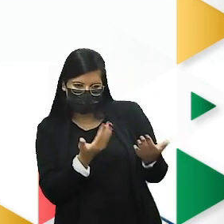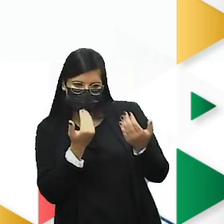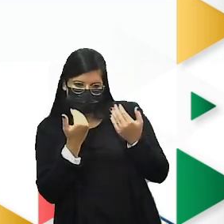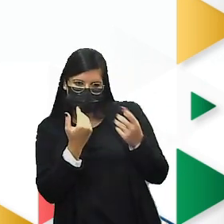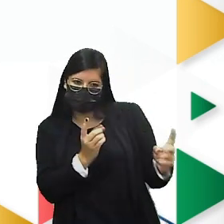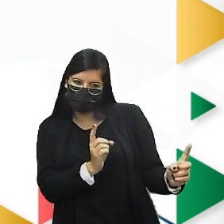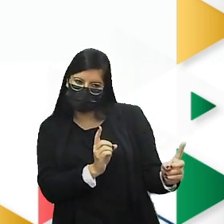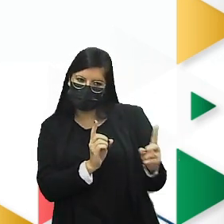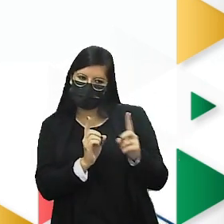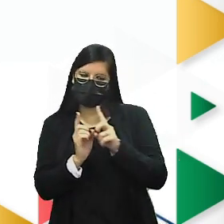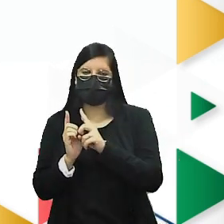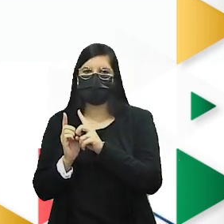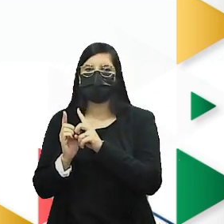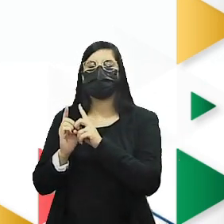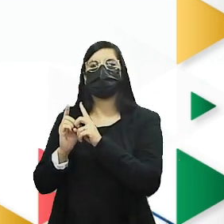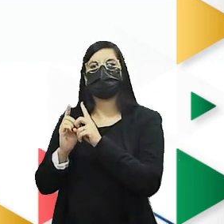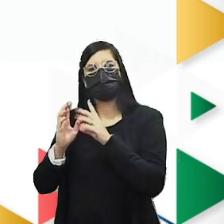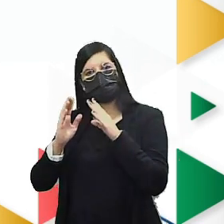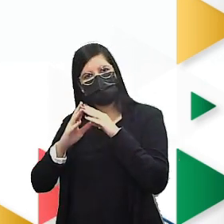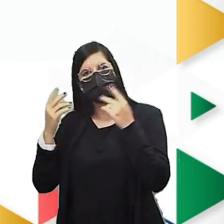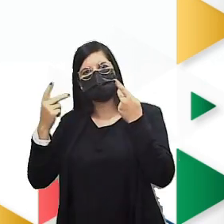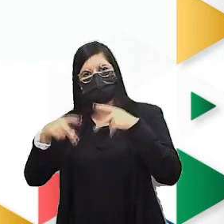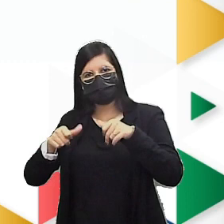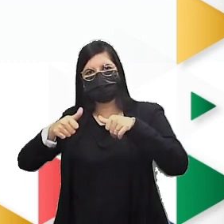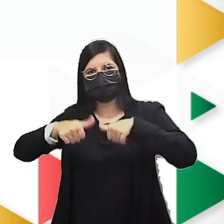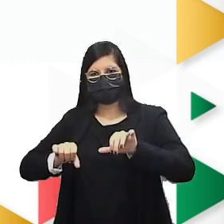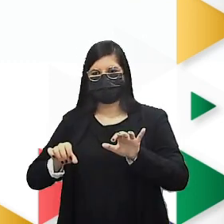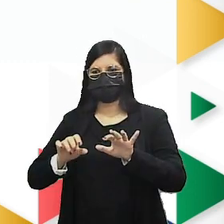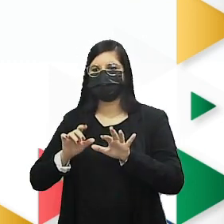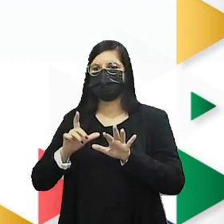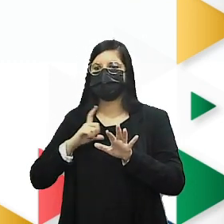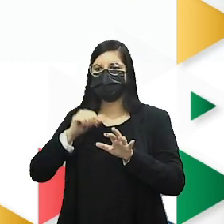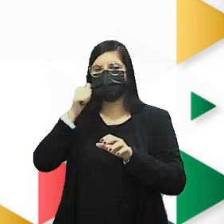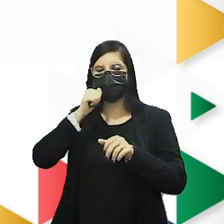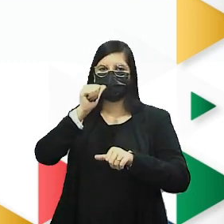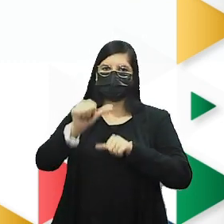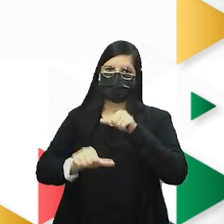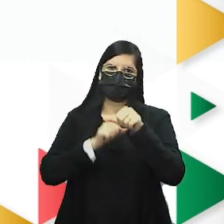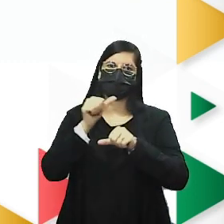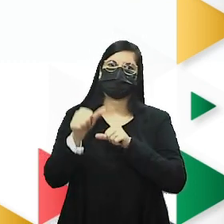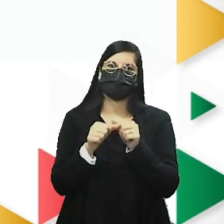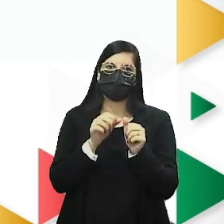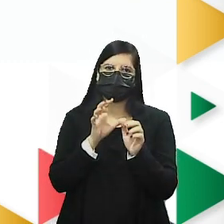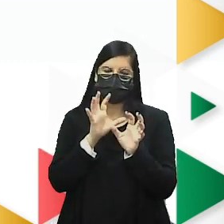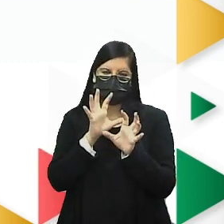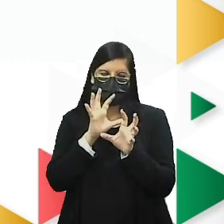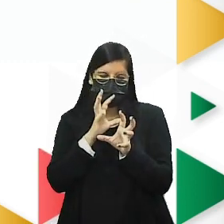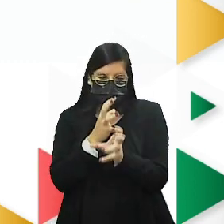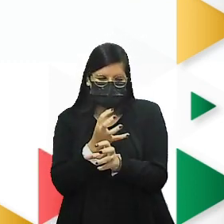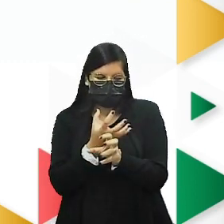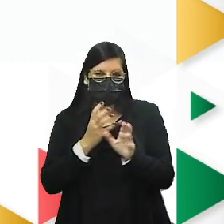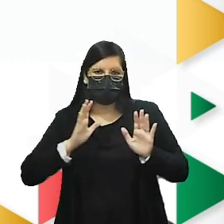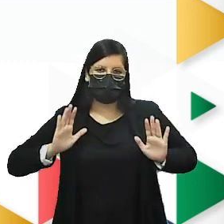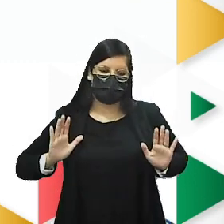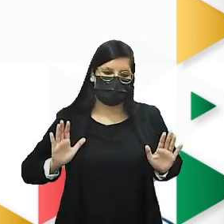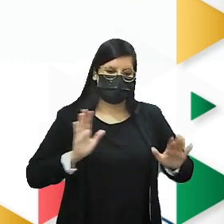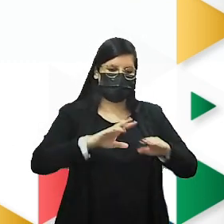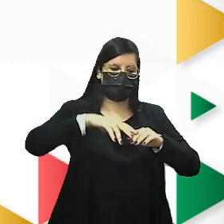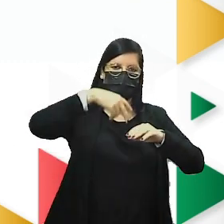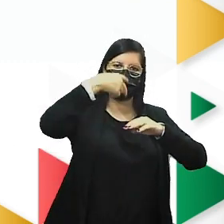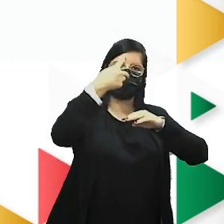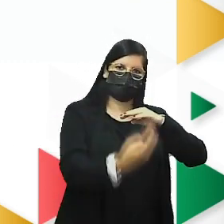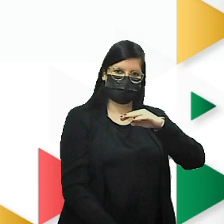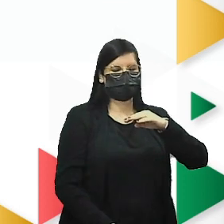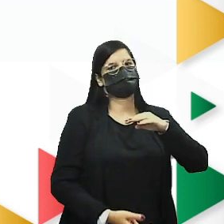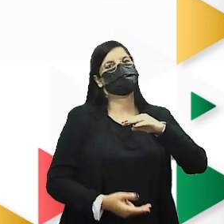o pico, né, a altura o máximo da montanha, ela se transforma em caveira e joga os homens do penhasco. Né? Então, existe também